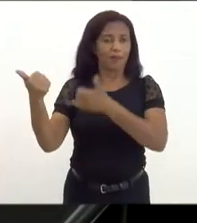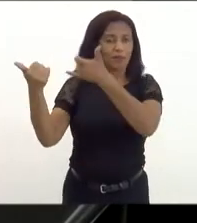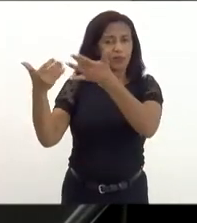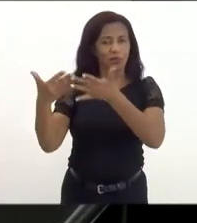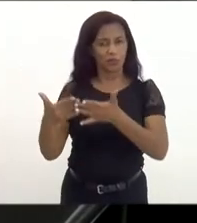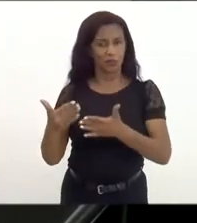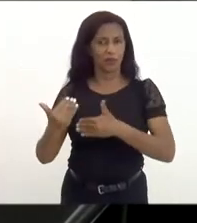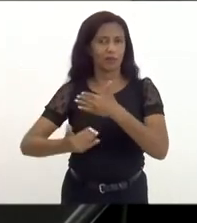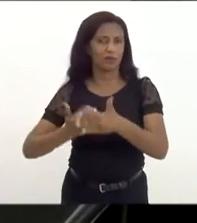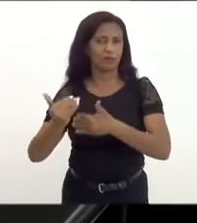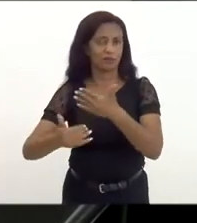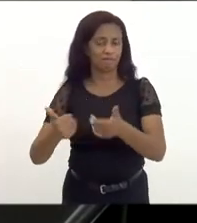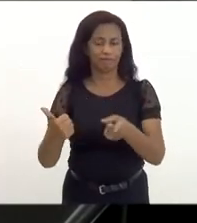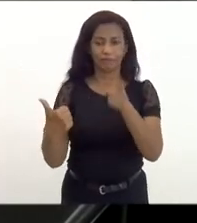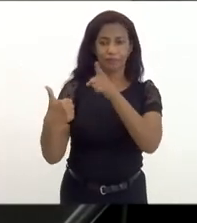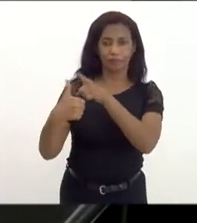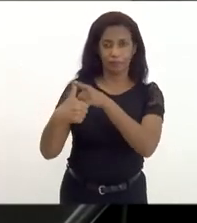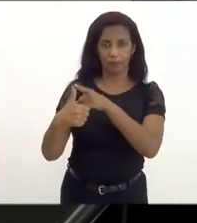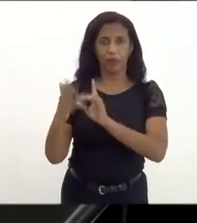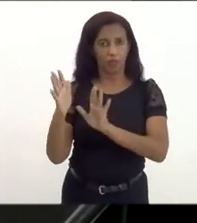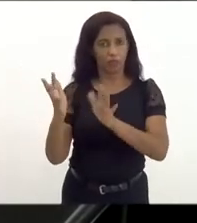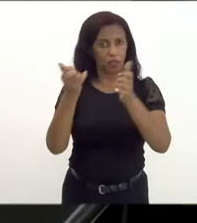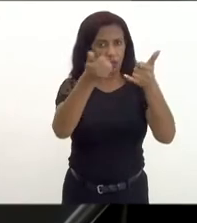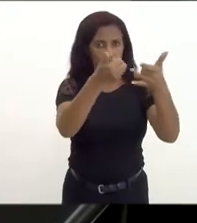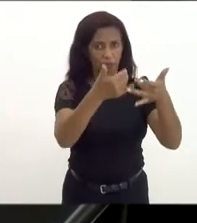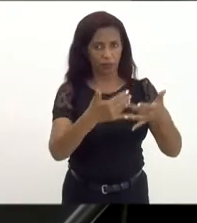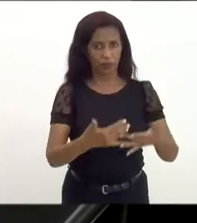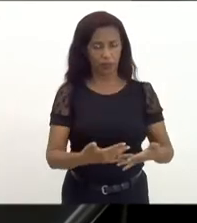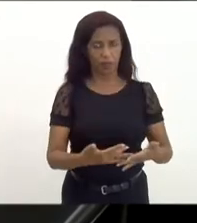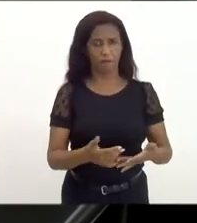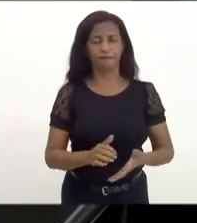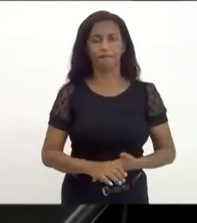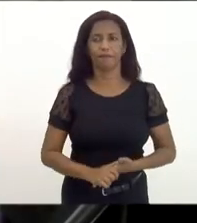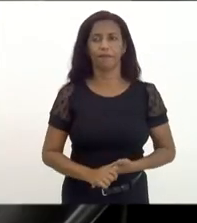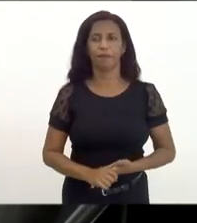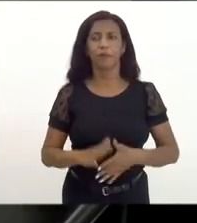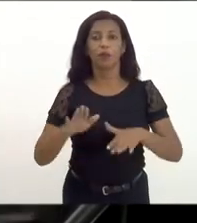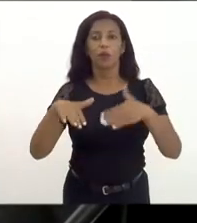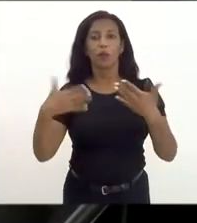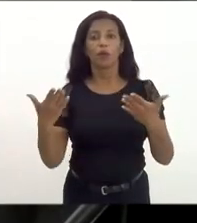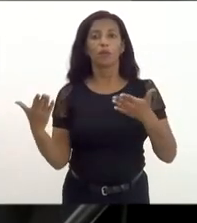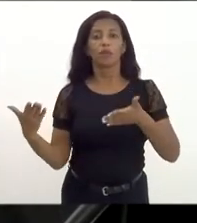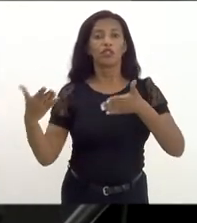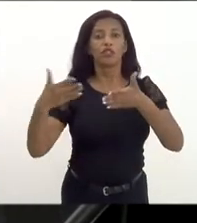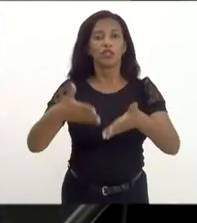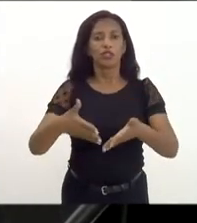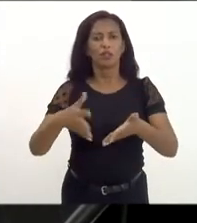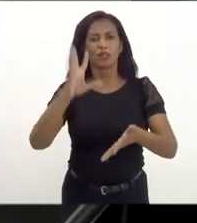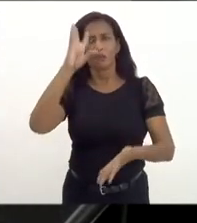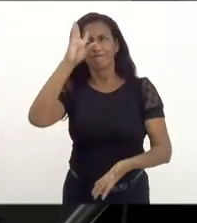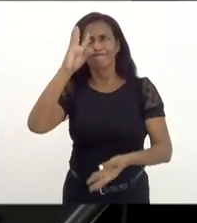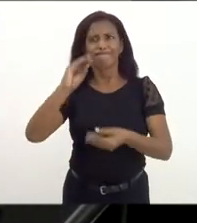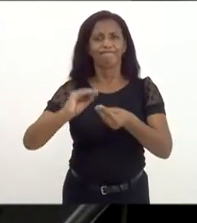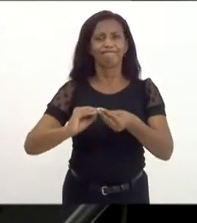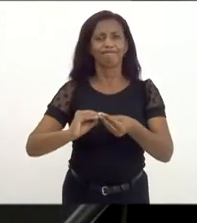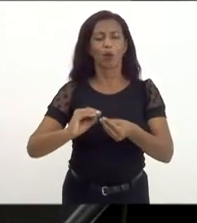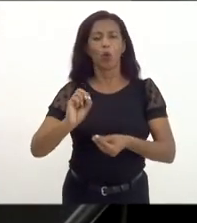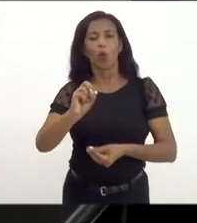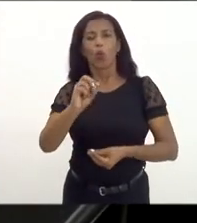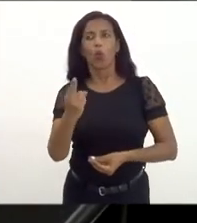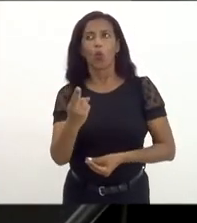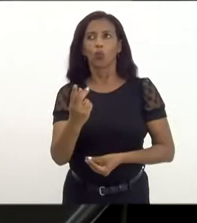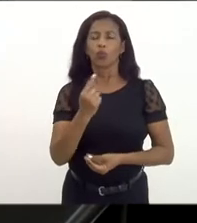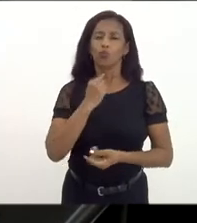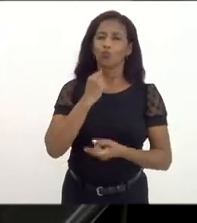processos é o primeiro deles como eu já havia dito é quando a gente chega à conclusão ou